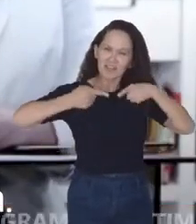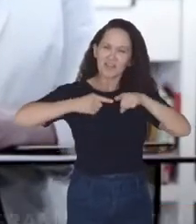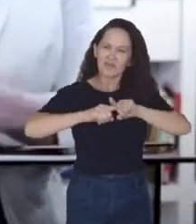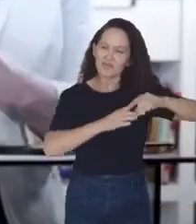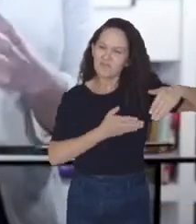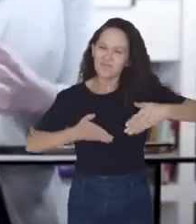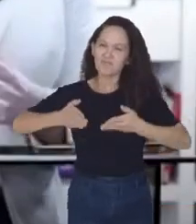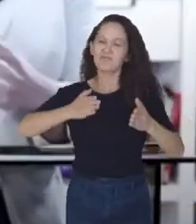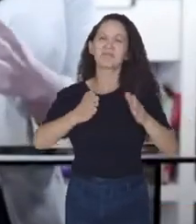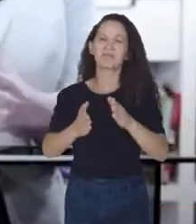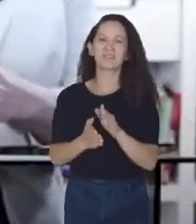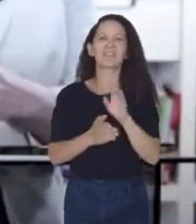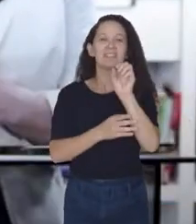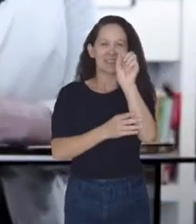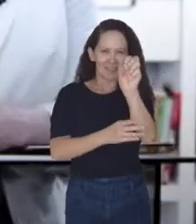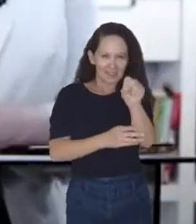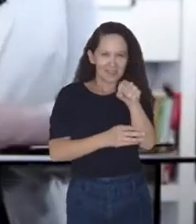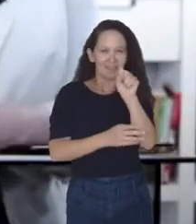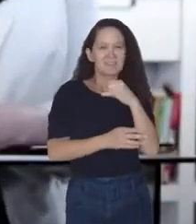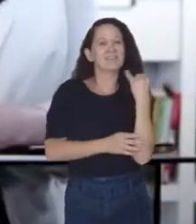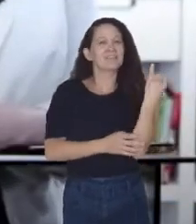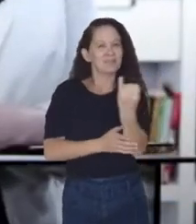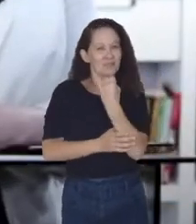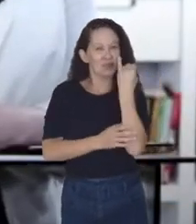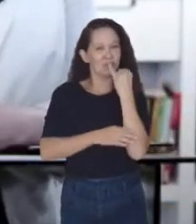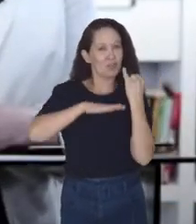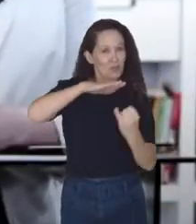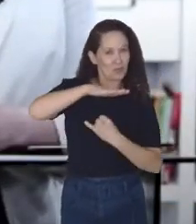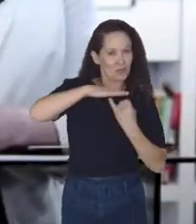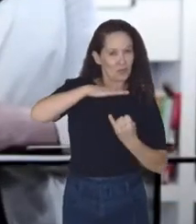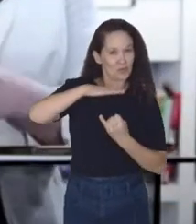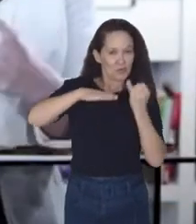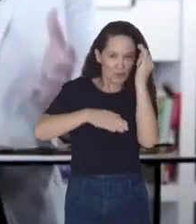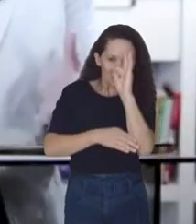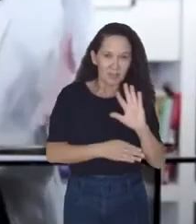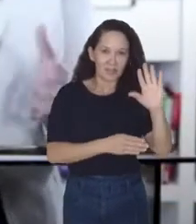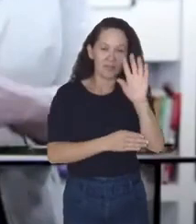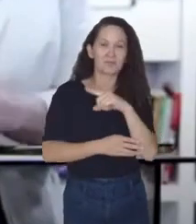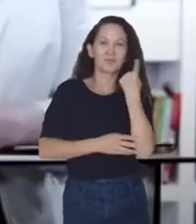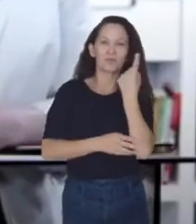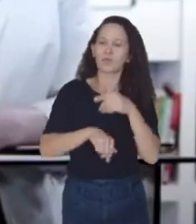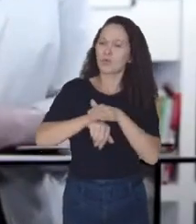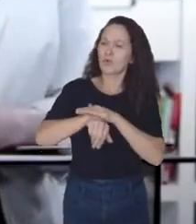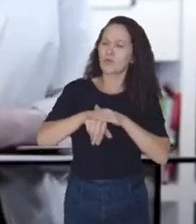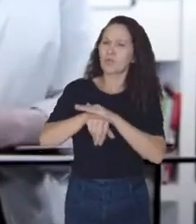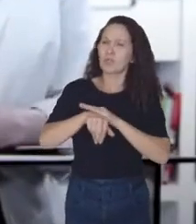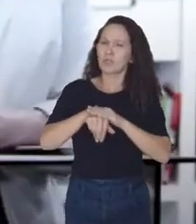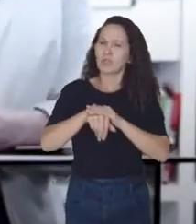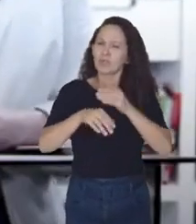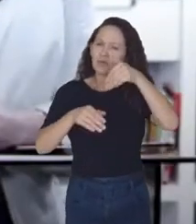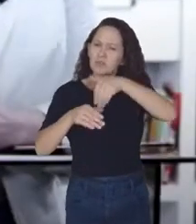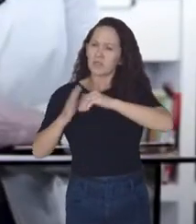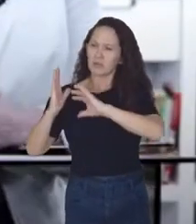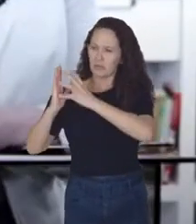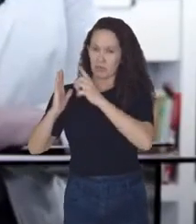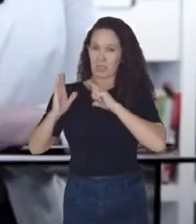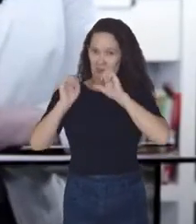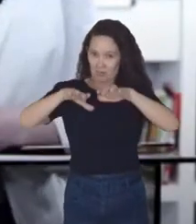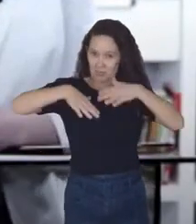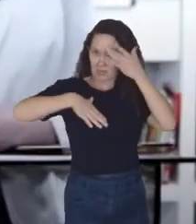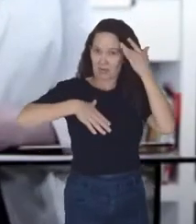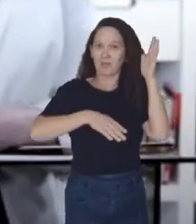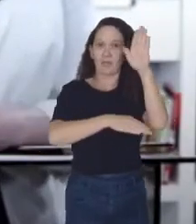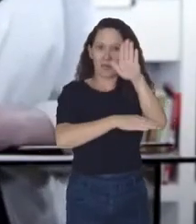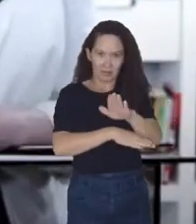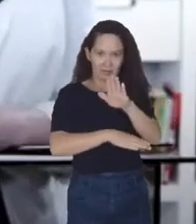caminhada. E aí se torna também importante o Instituto da Federação, que nós estamos discutindo no âmbito do partido. Vamos ter uma mesa amanhã à